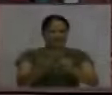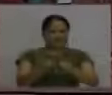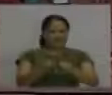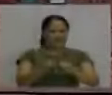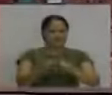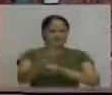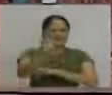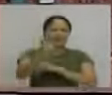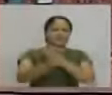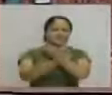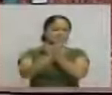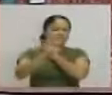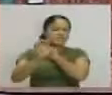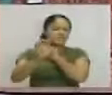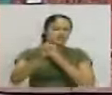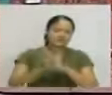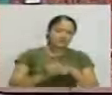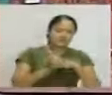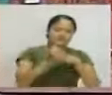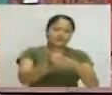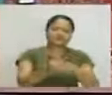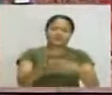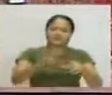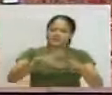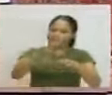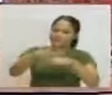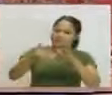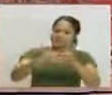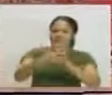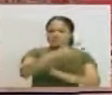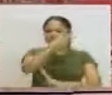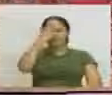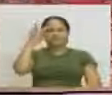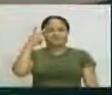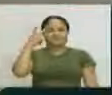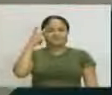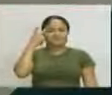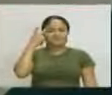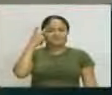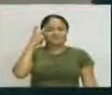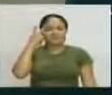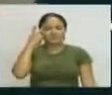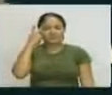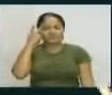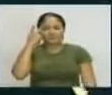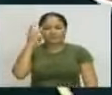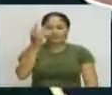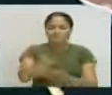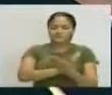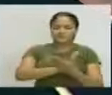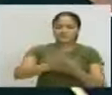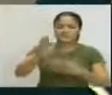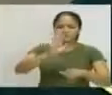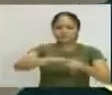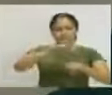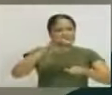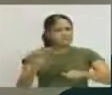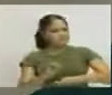a trazer para o meio aqueles que estão julgados para fora. E esse é o princípio fundamental de toda política